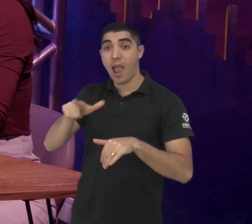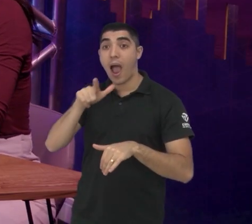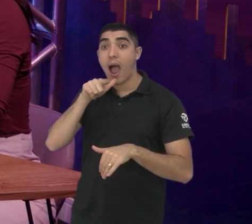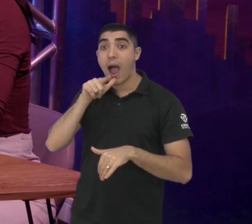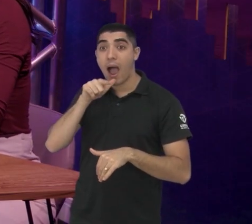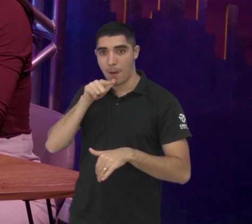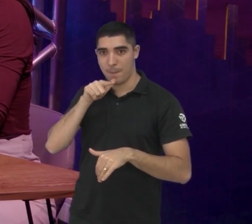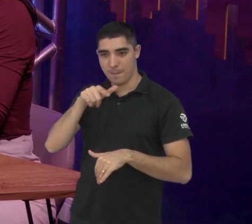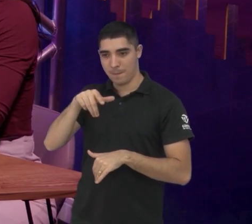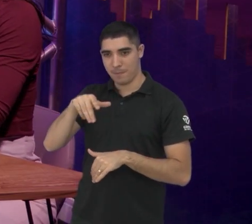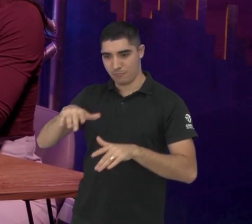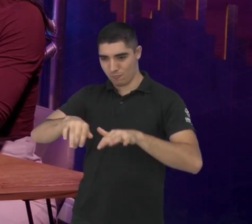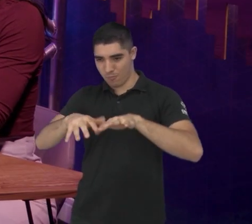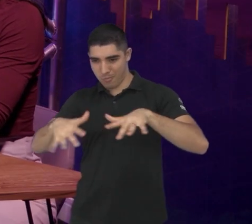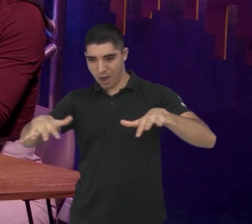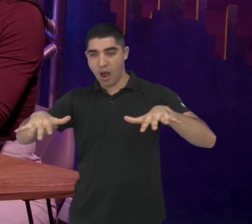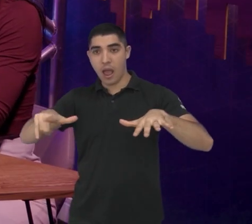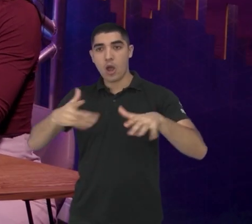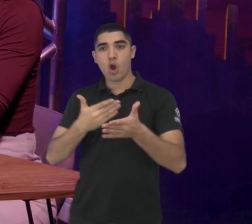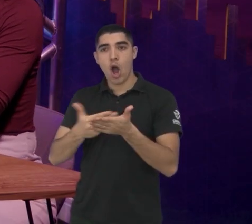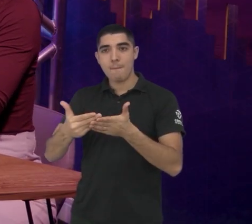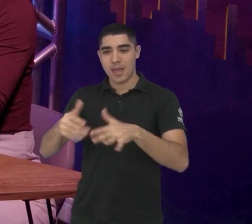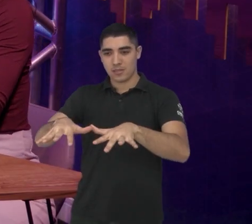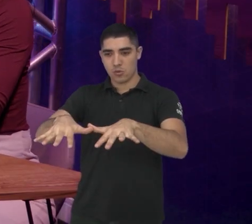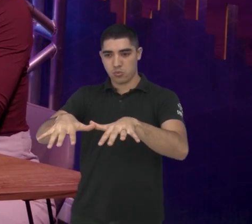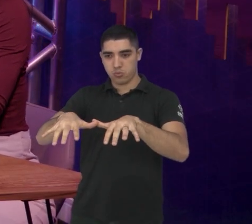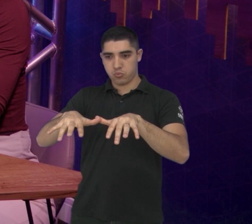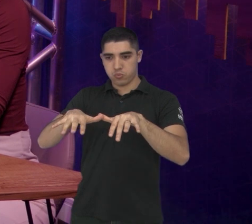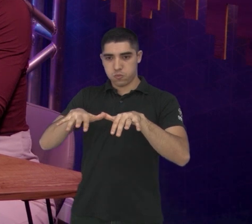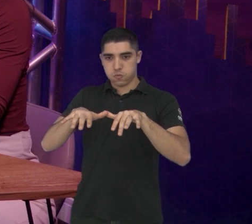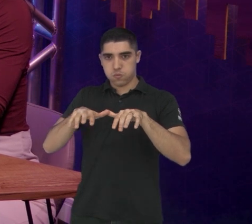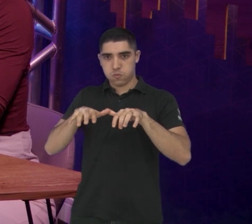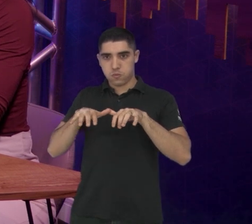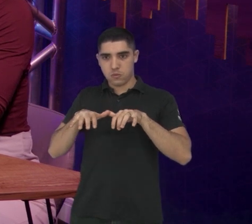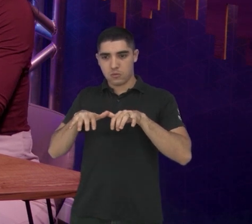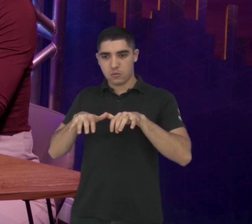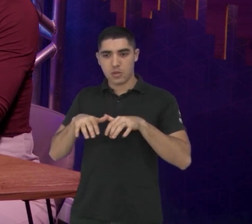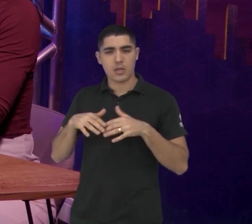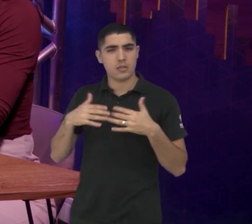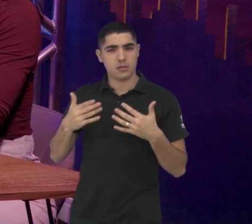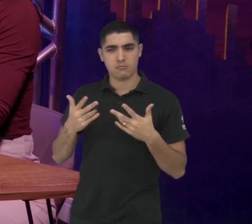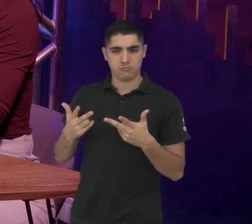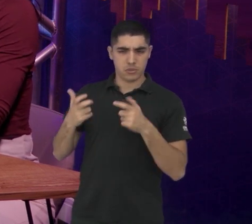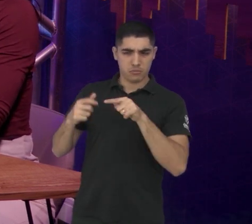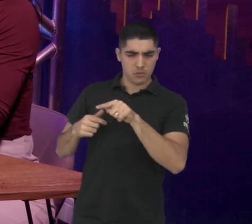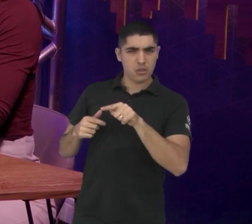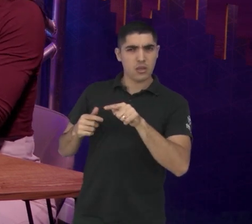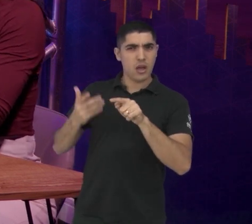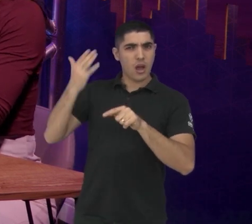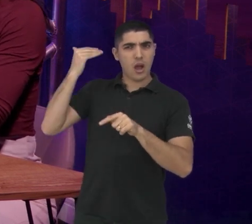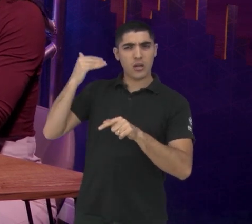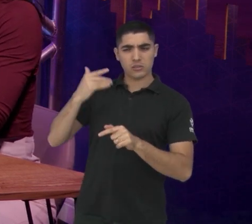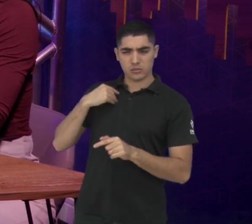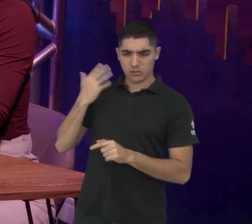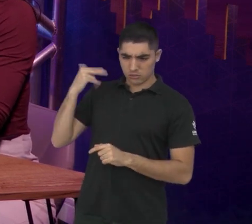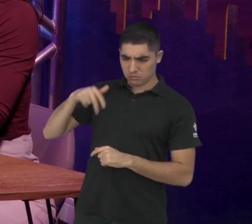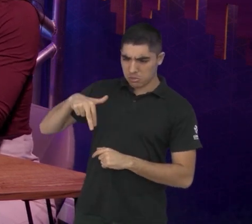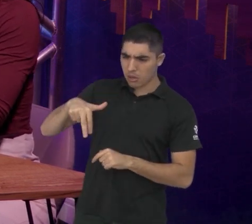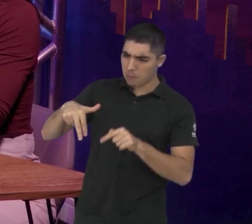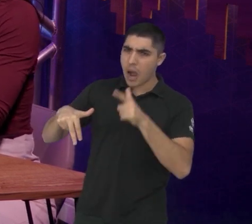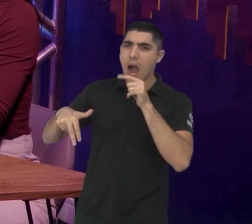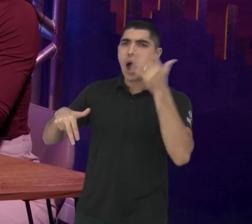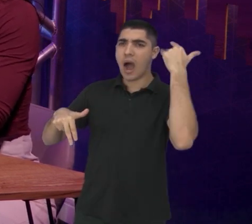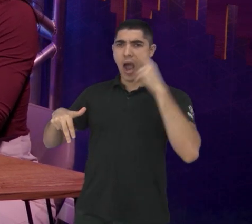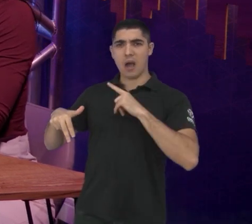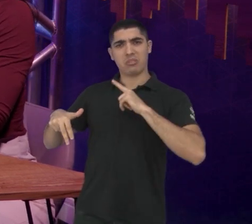mar ele repuxa, né? Então você consegue andar, gente, por onde, né, seria o mar. Os peixes